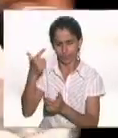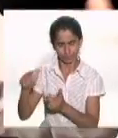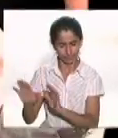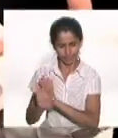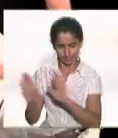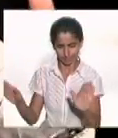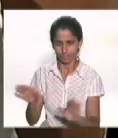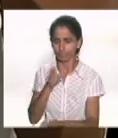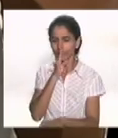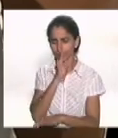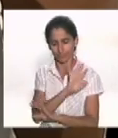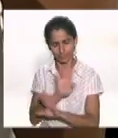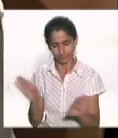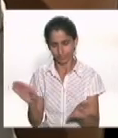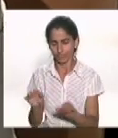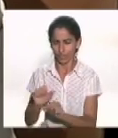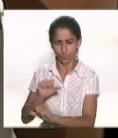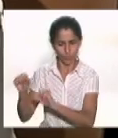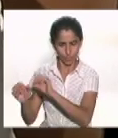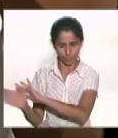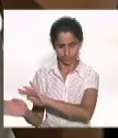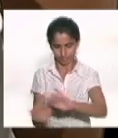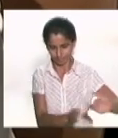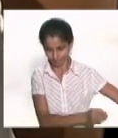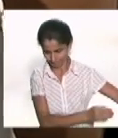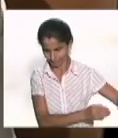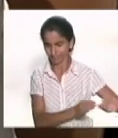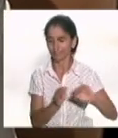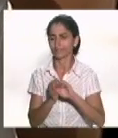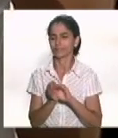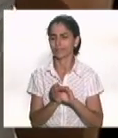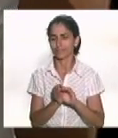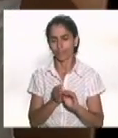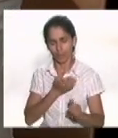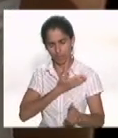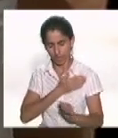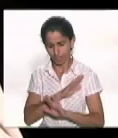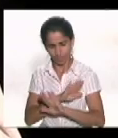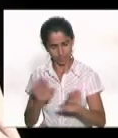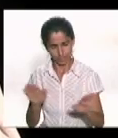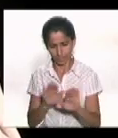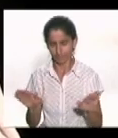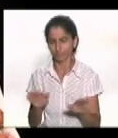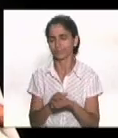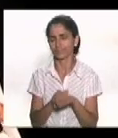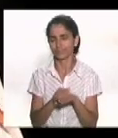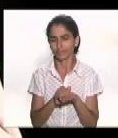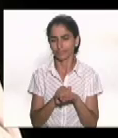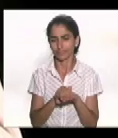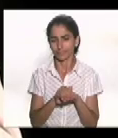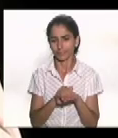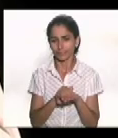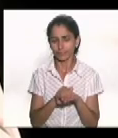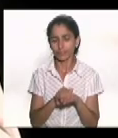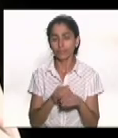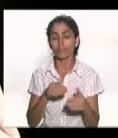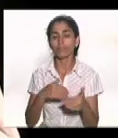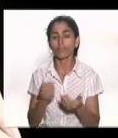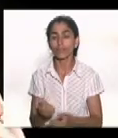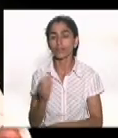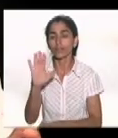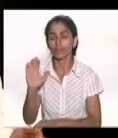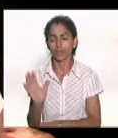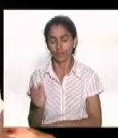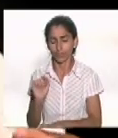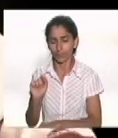outra história. Tá, então aí, vamos mudar de assunto, vamos, né? Mudar, deixa a Rita Cadillac para lá. Deixa para lá, minha amiga, adoro ela. E o que, que